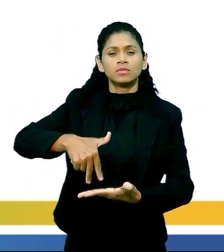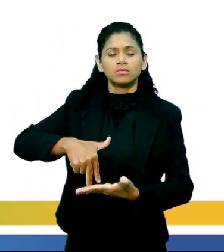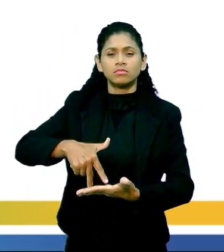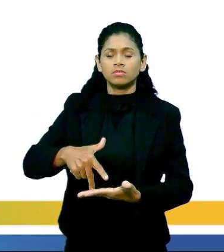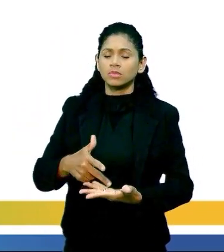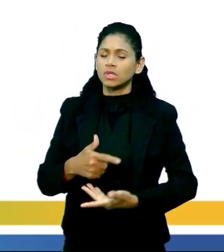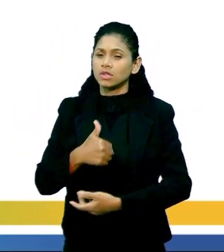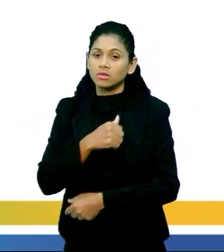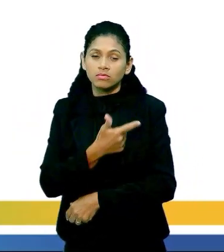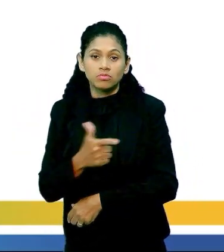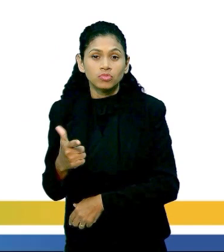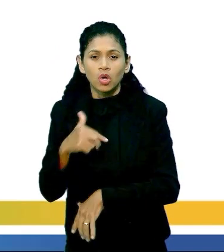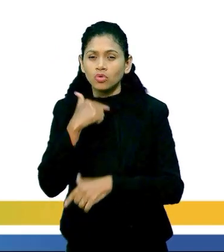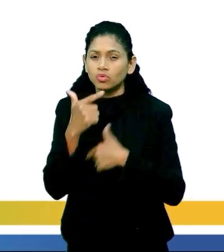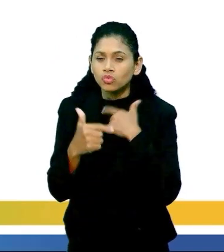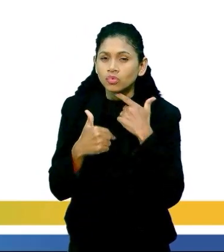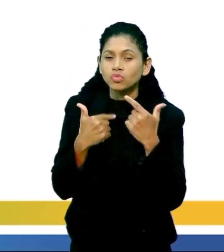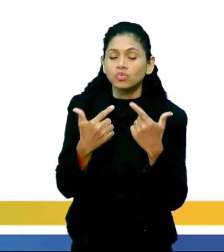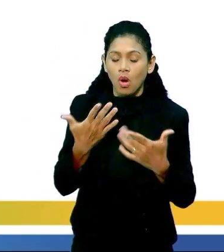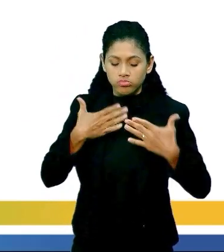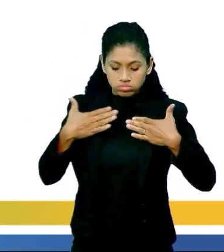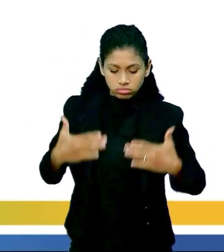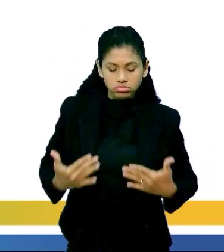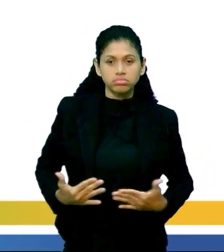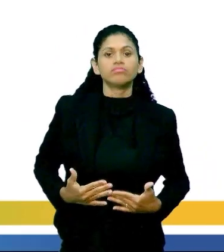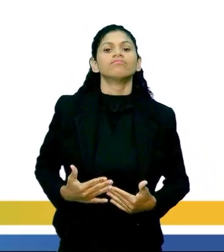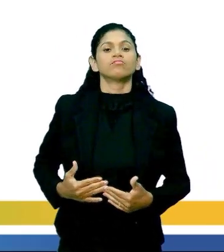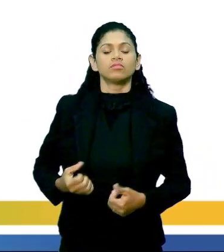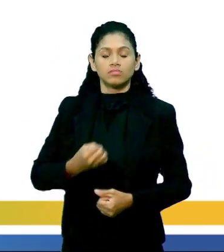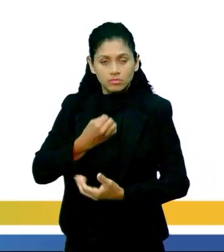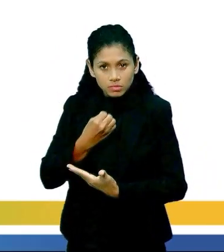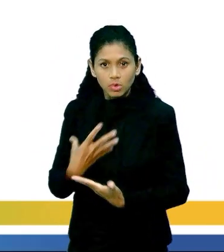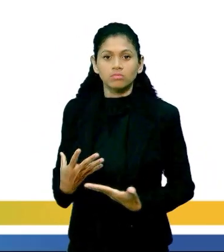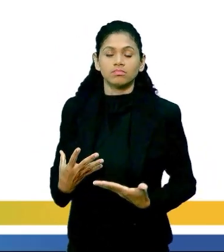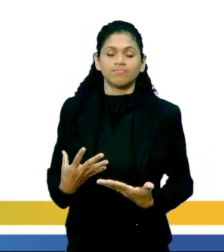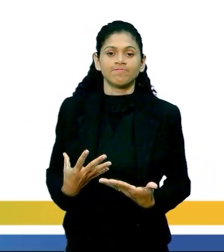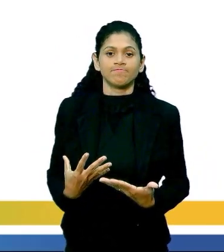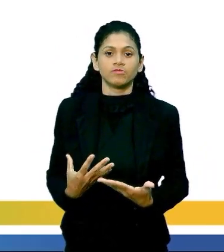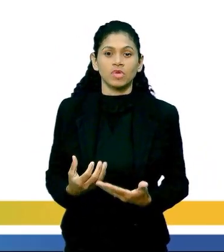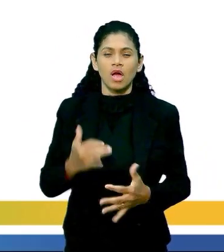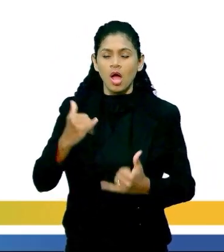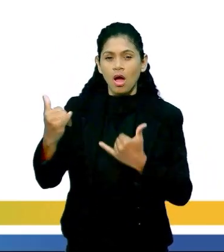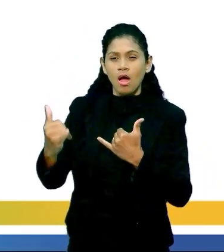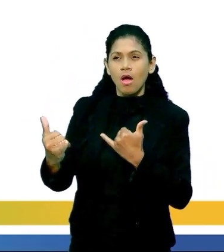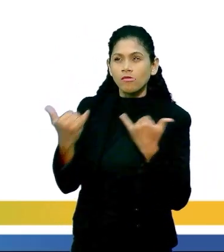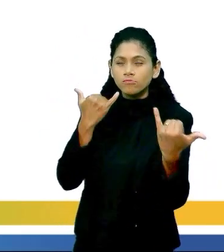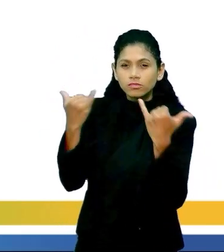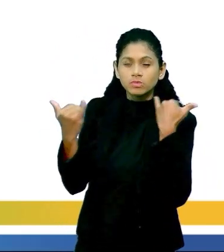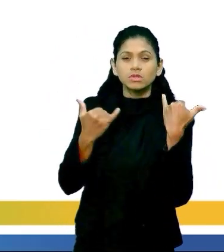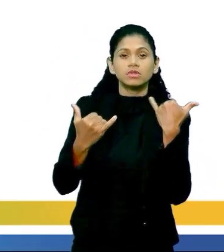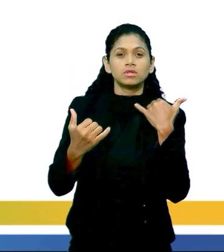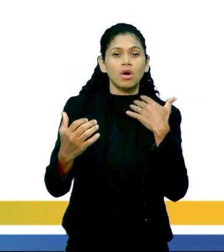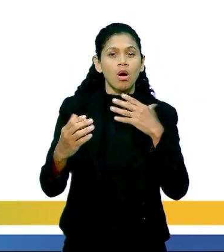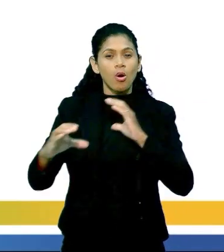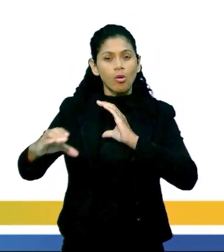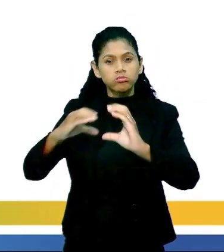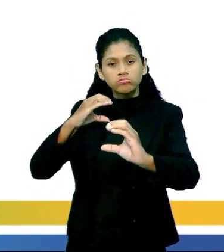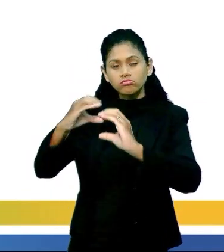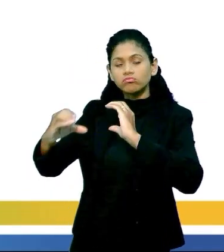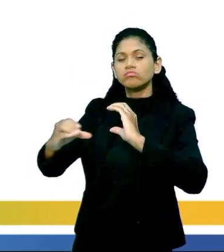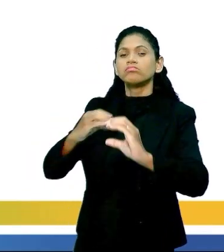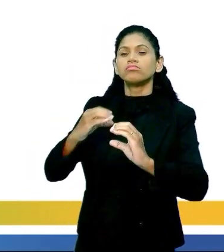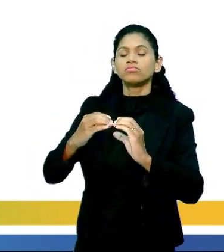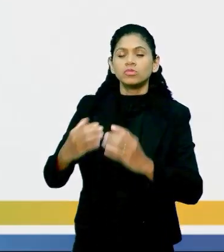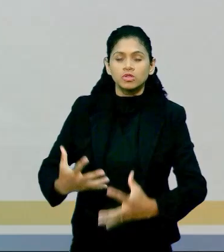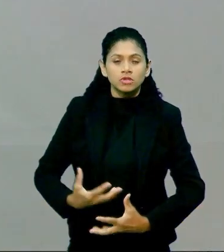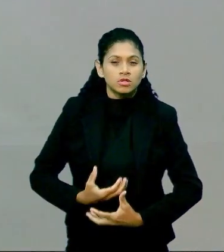uma das práticas corporais mais instigantes que existem. A dança é comunicação, expressão, diversão,